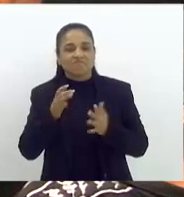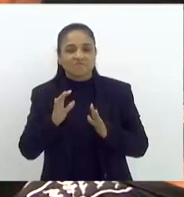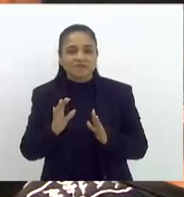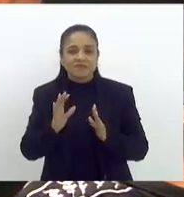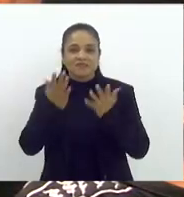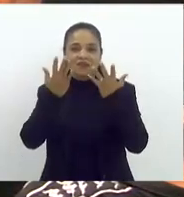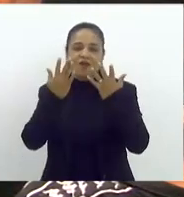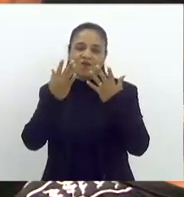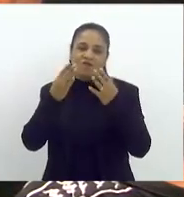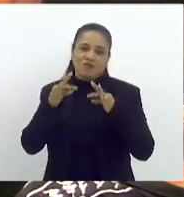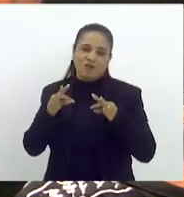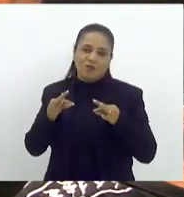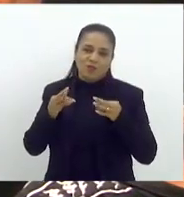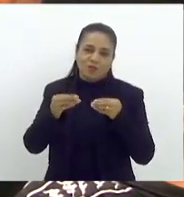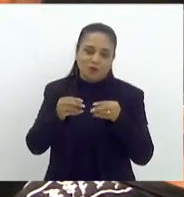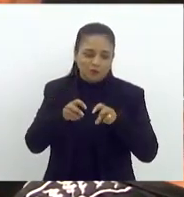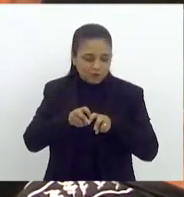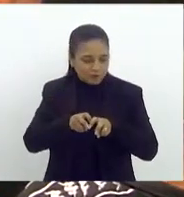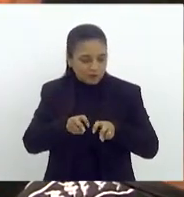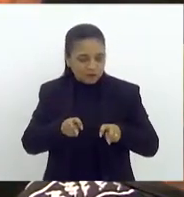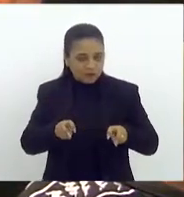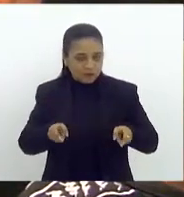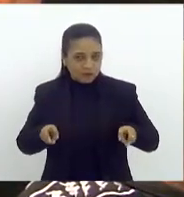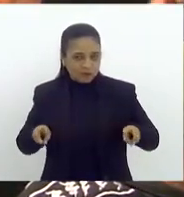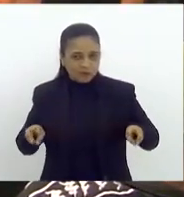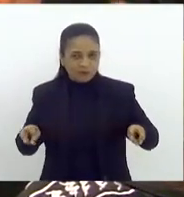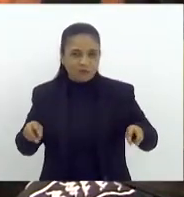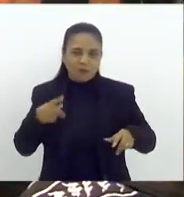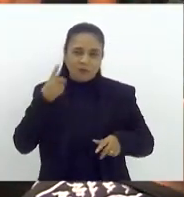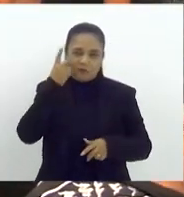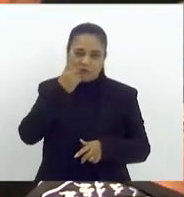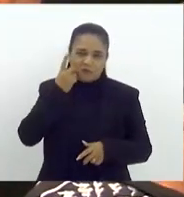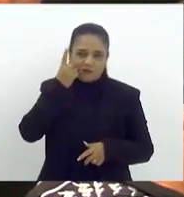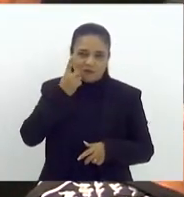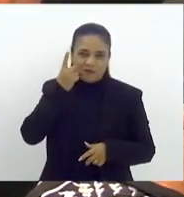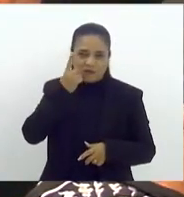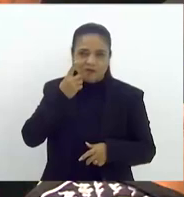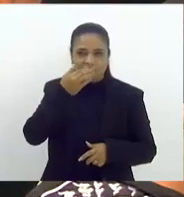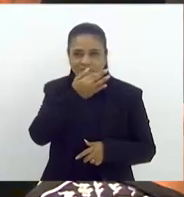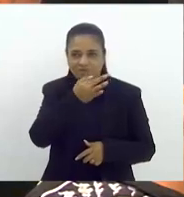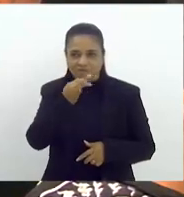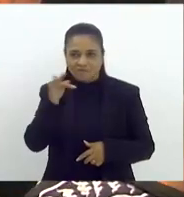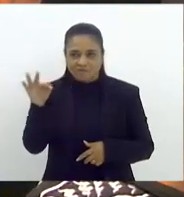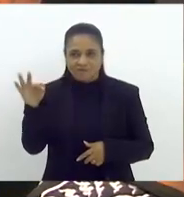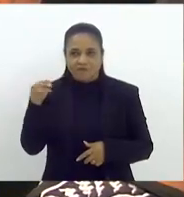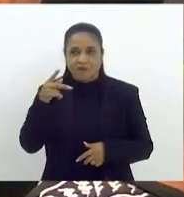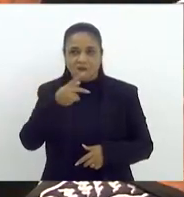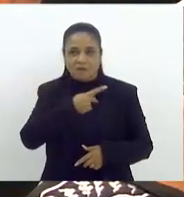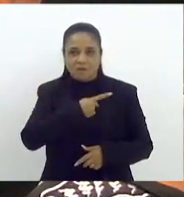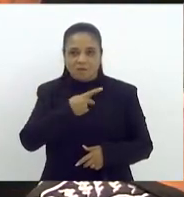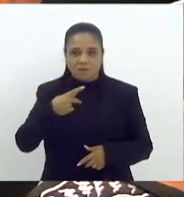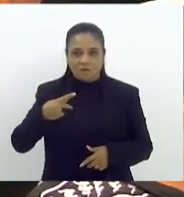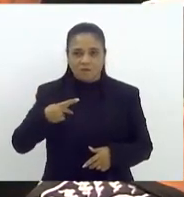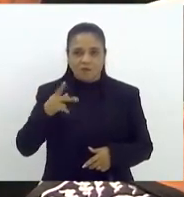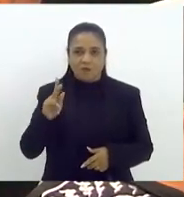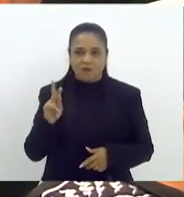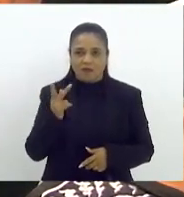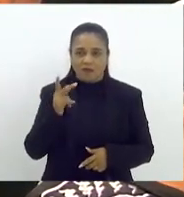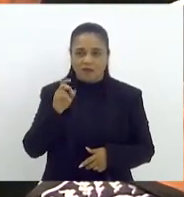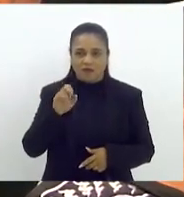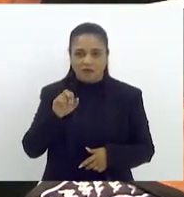para todo mundo que tá compondo a mesa junto comigo os parlamentares deputado federal Pastor Henrique Vieira